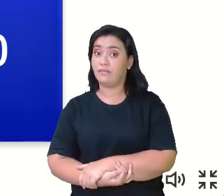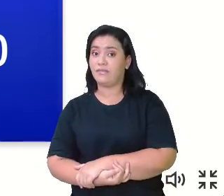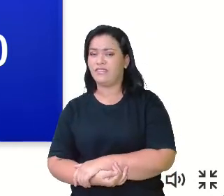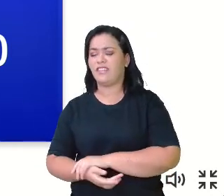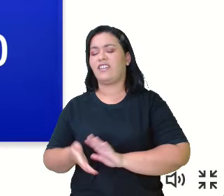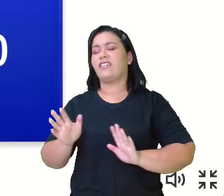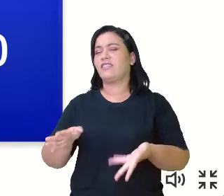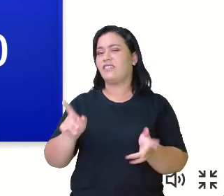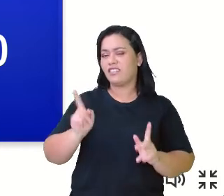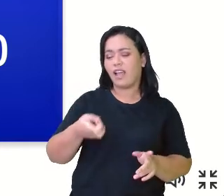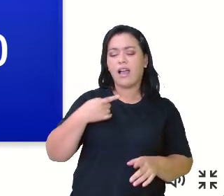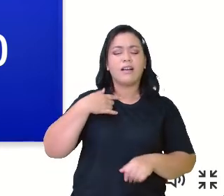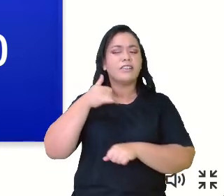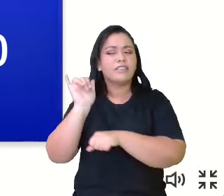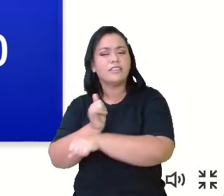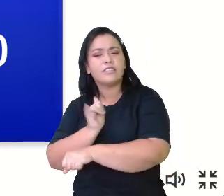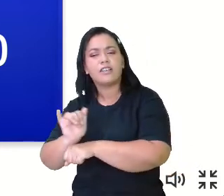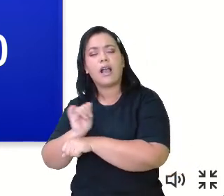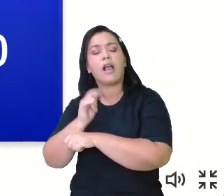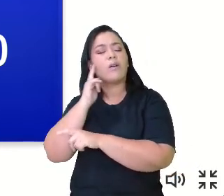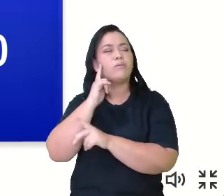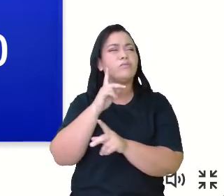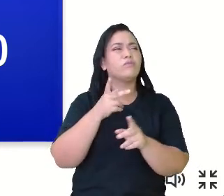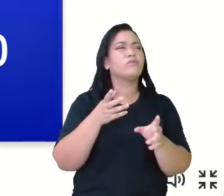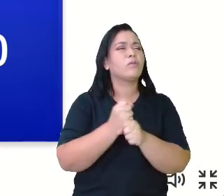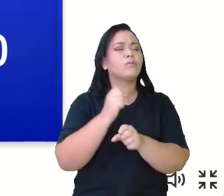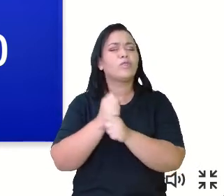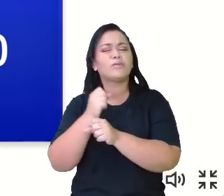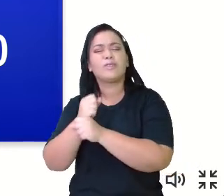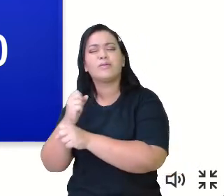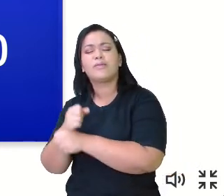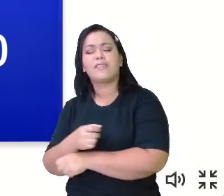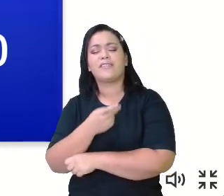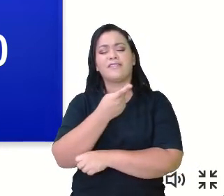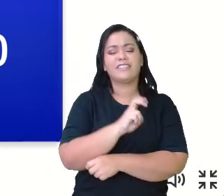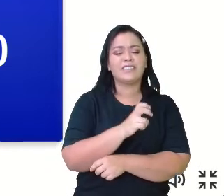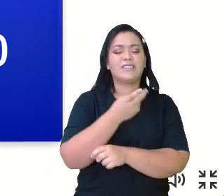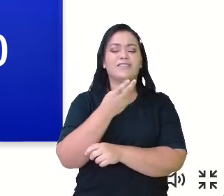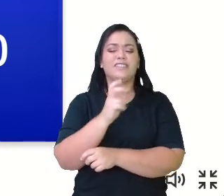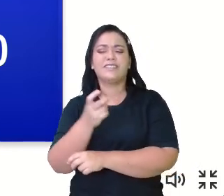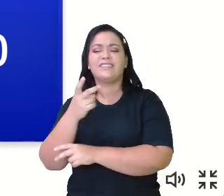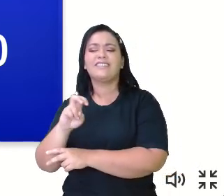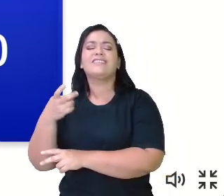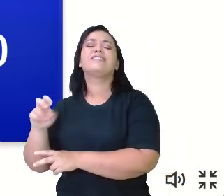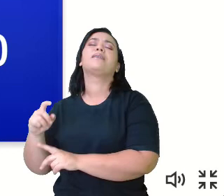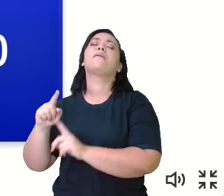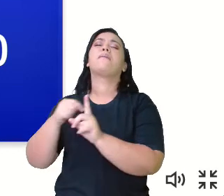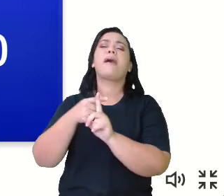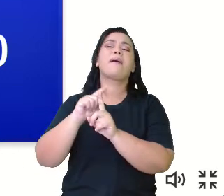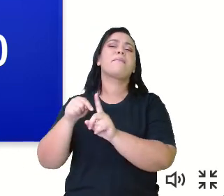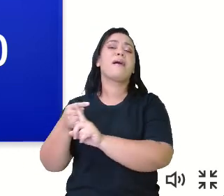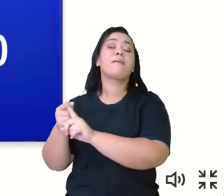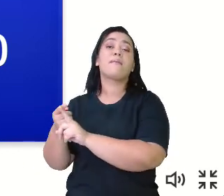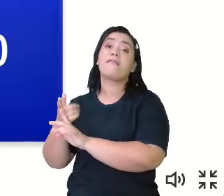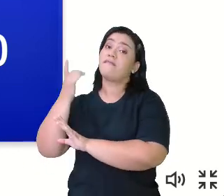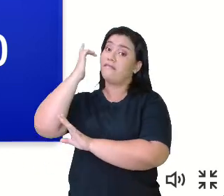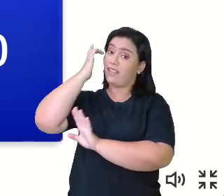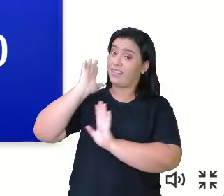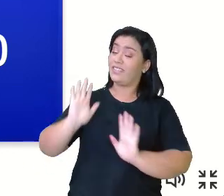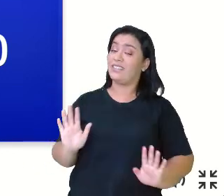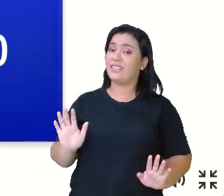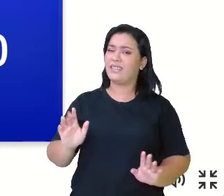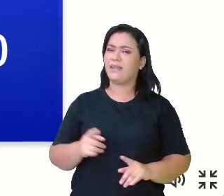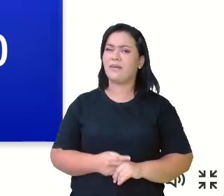Eu já fiz estratégia, eu mesmo saio juntando. 25 mais 25 dá 50, aí já facilita para eu calcular o